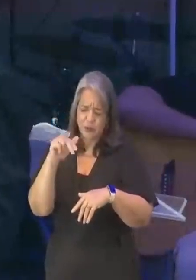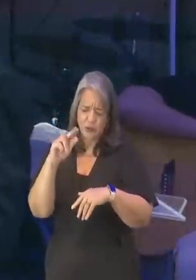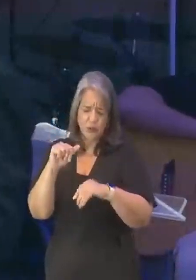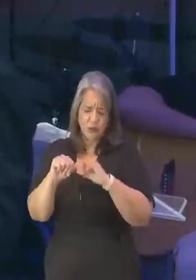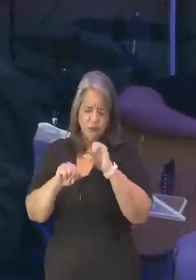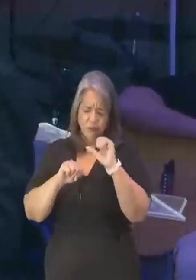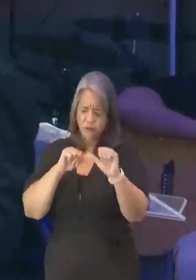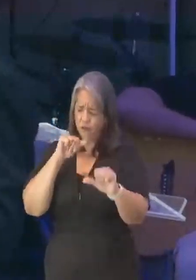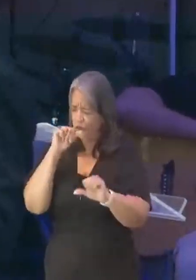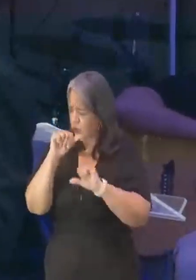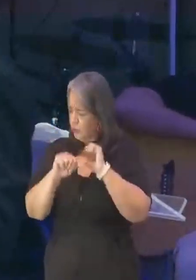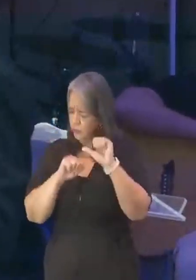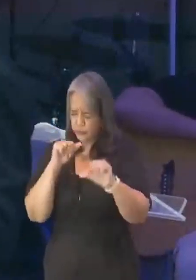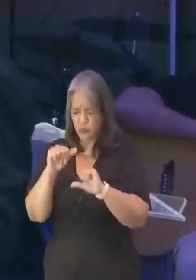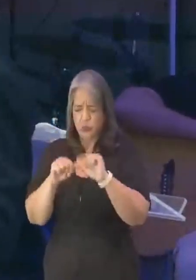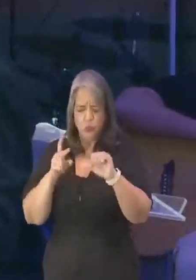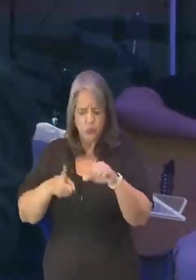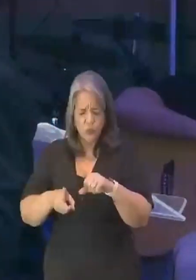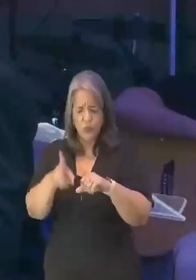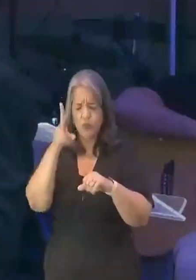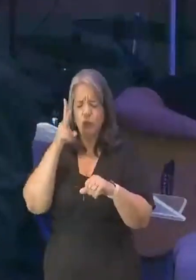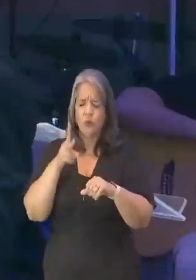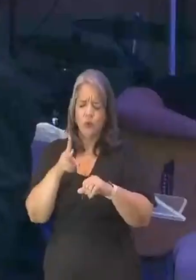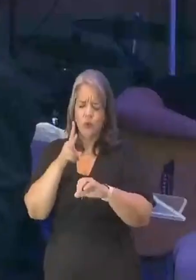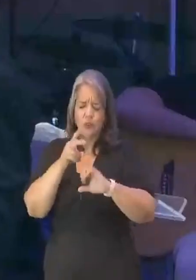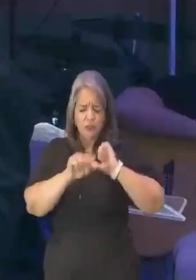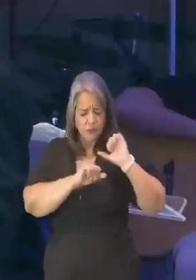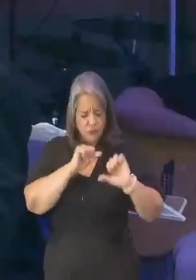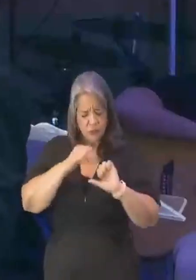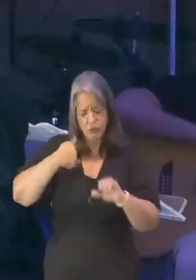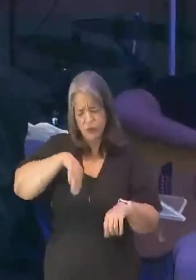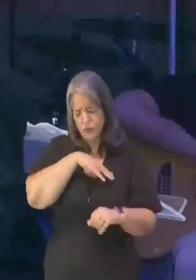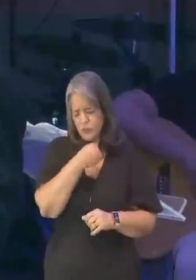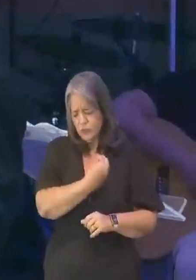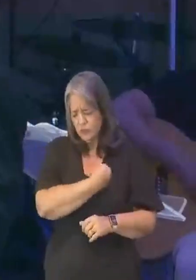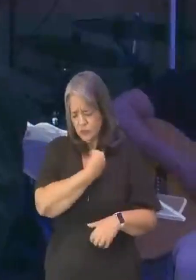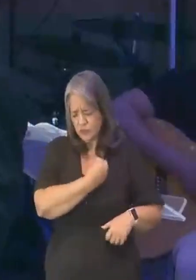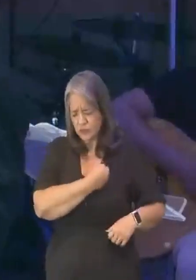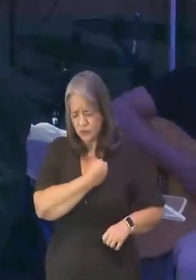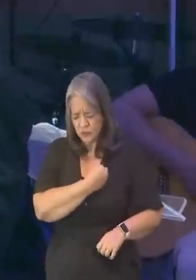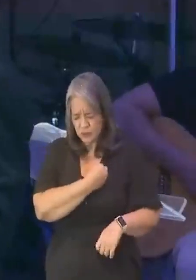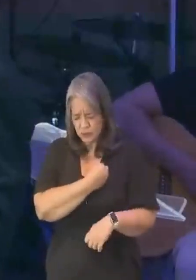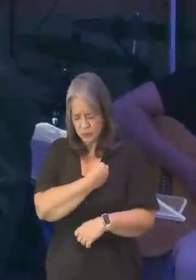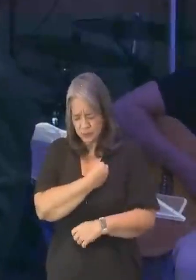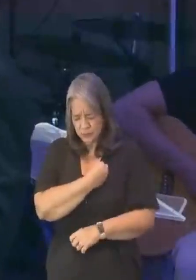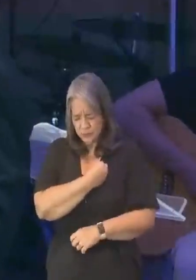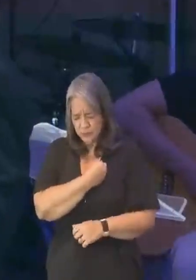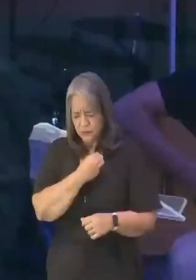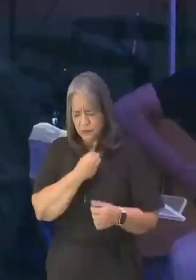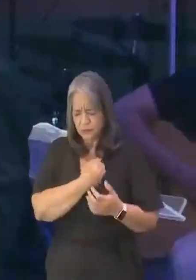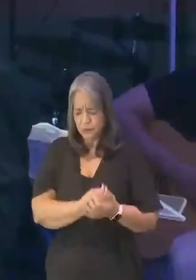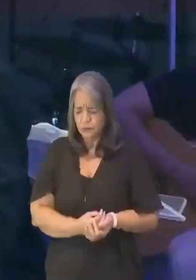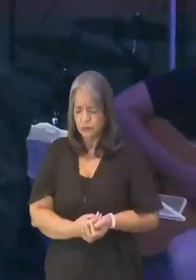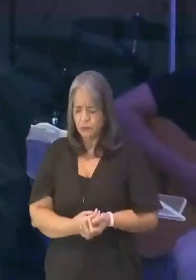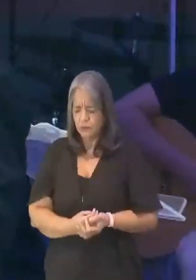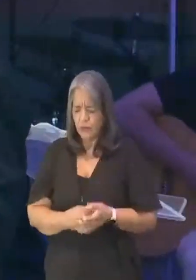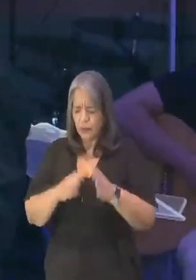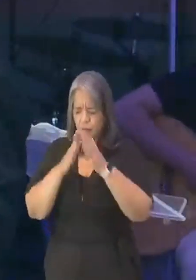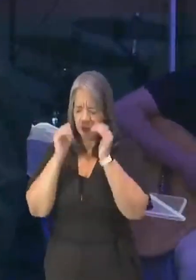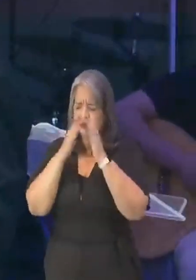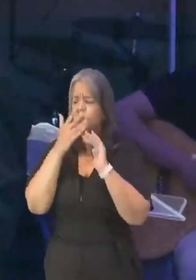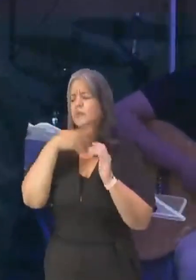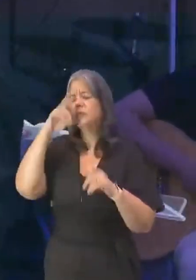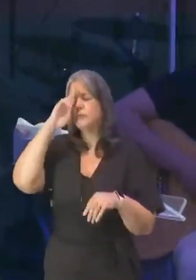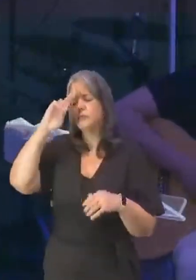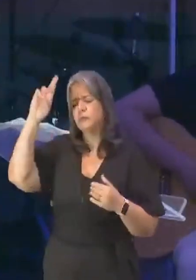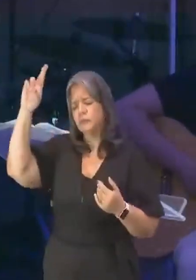a eficiência e a eficácia dentro de nós quando a escutarmos. Pedimos, Senhor Deus, nesta